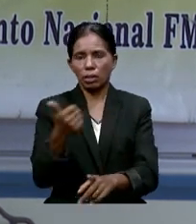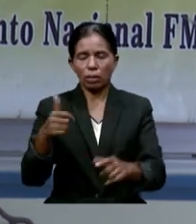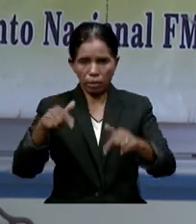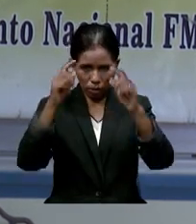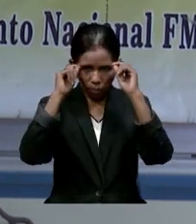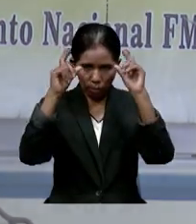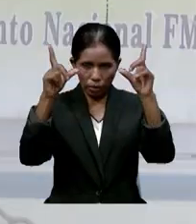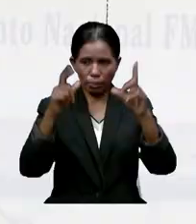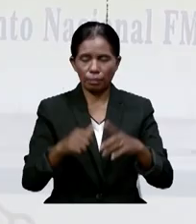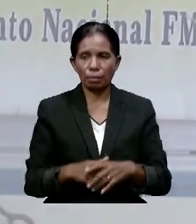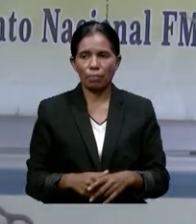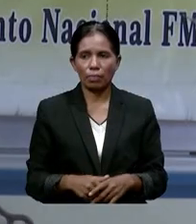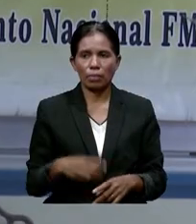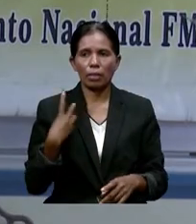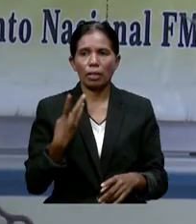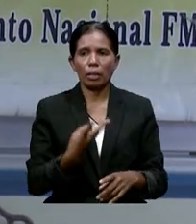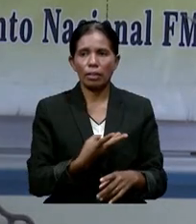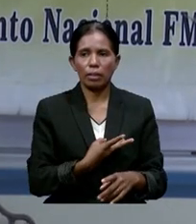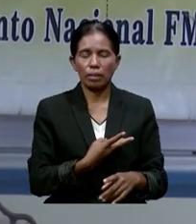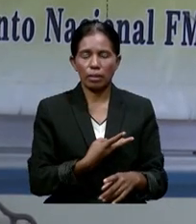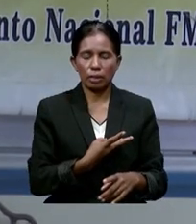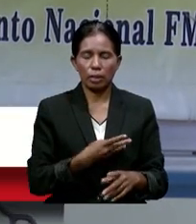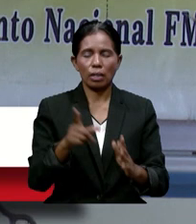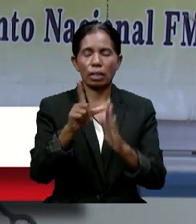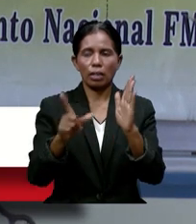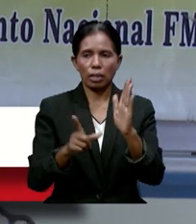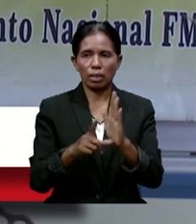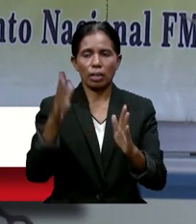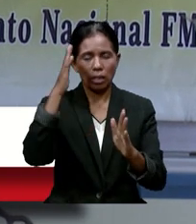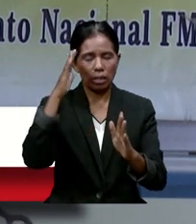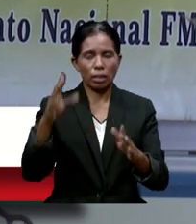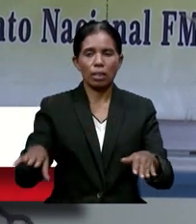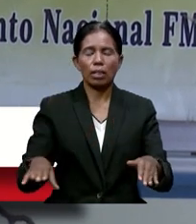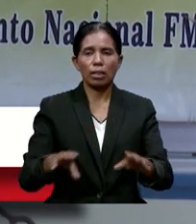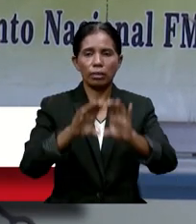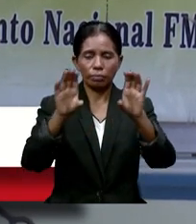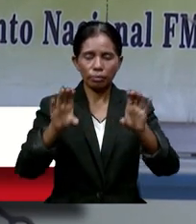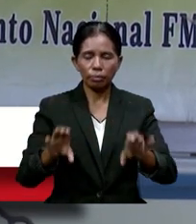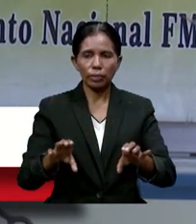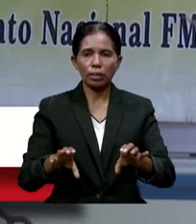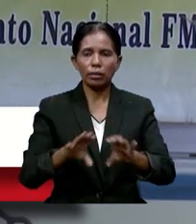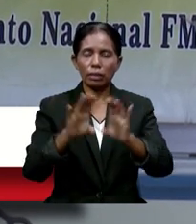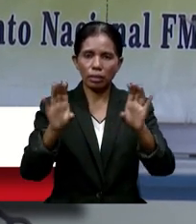Timor-Leste. Tene Código Civil, né? Reconhece deita casamento, né? Ba